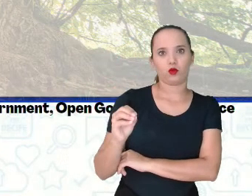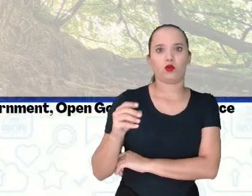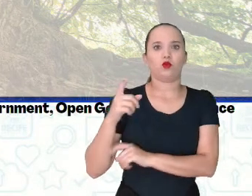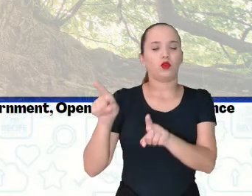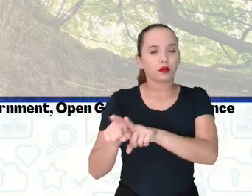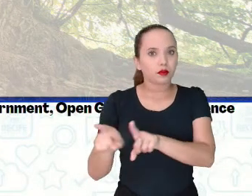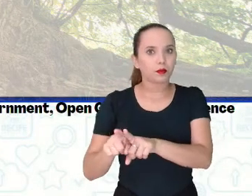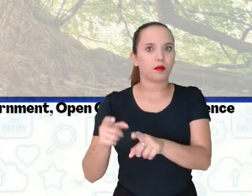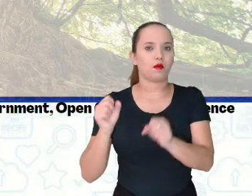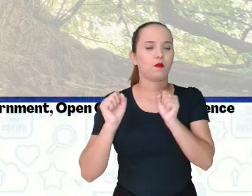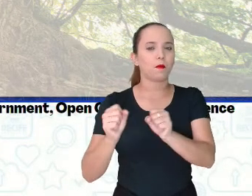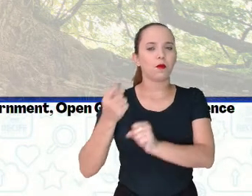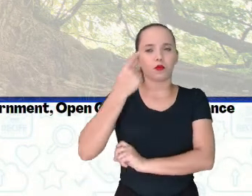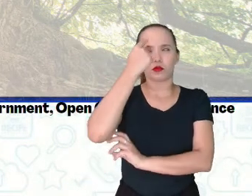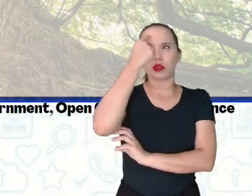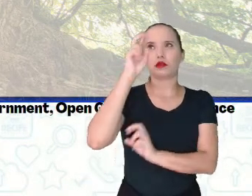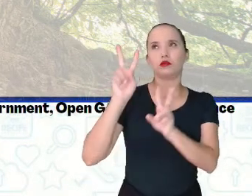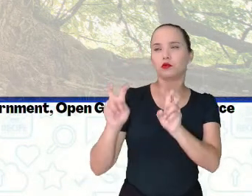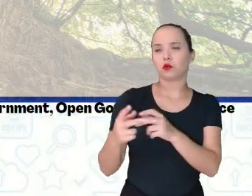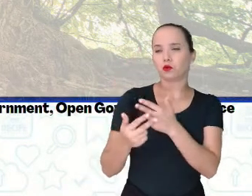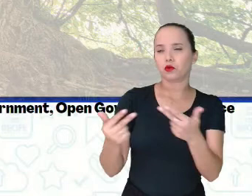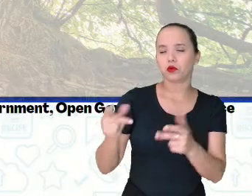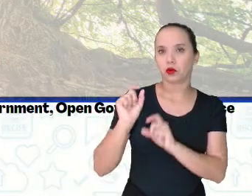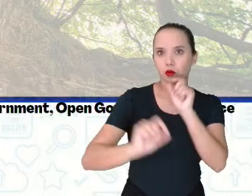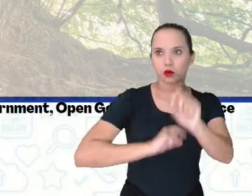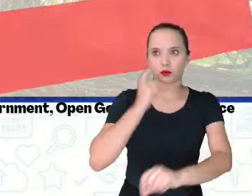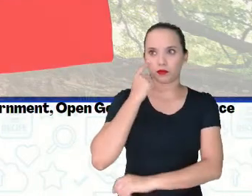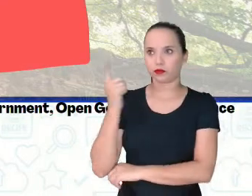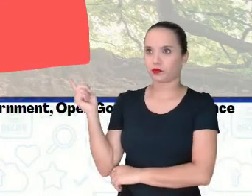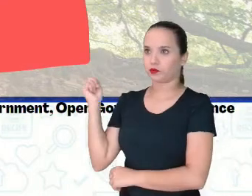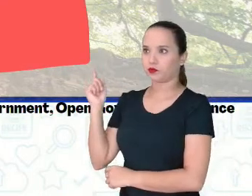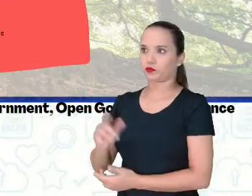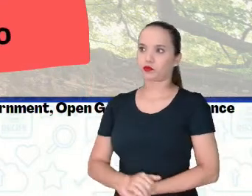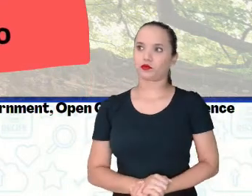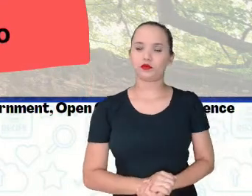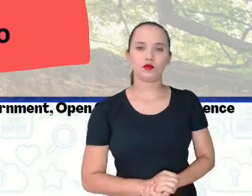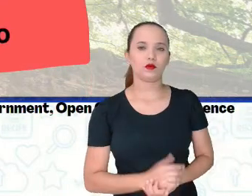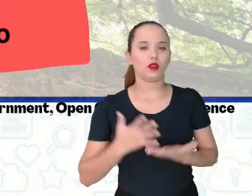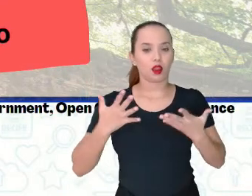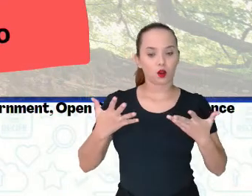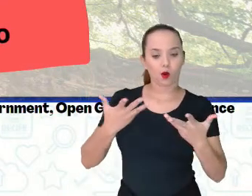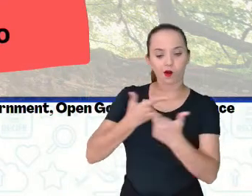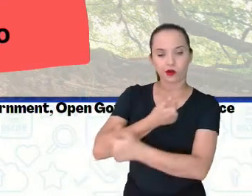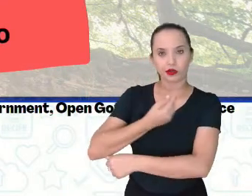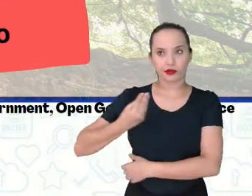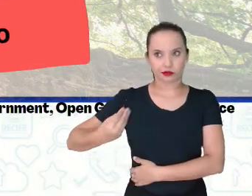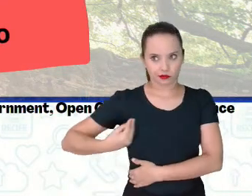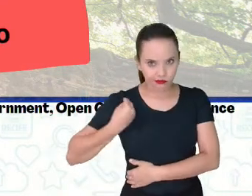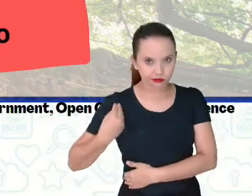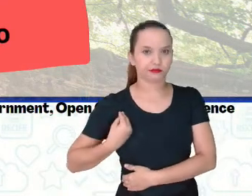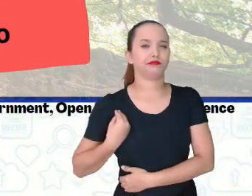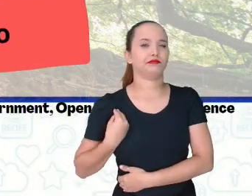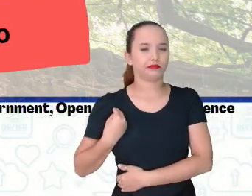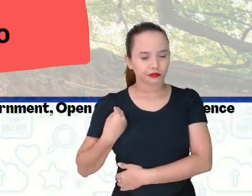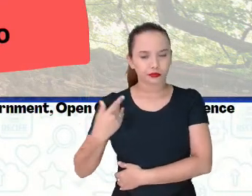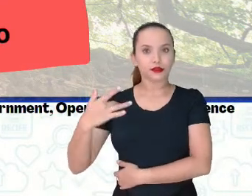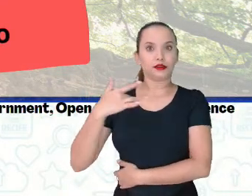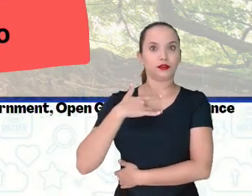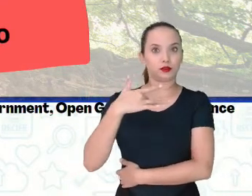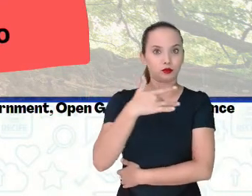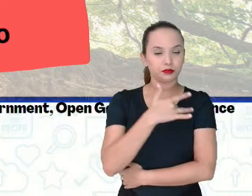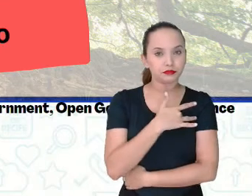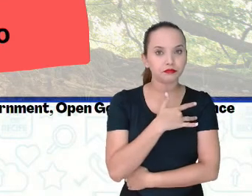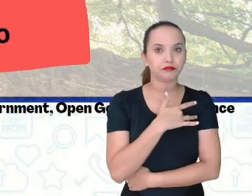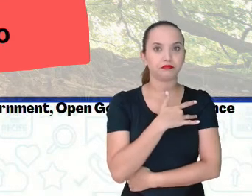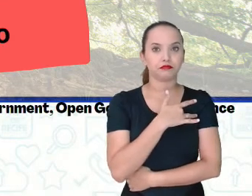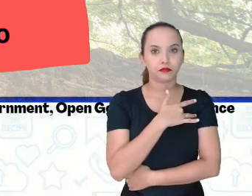em questões como, por exemplo, professora Vanessa, olha lá, ó, qualidade de vida, Olha aí. saúde, olha